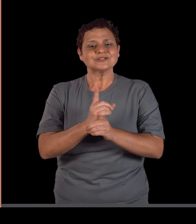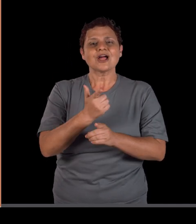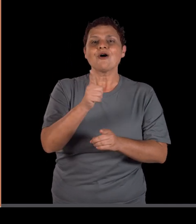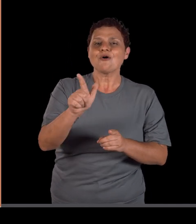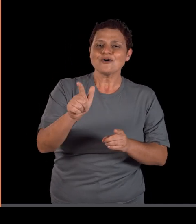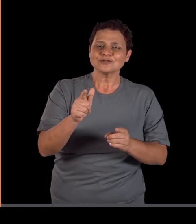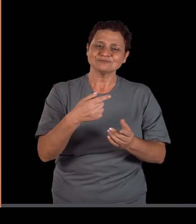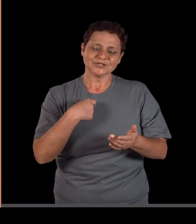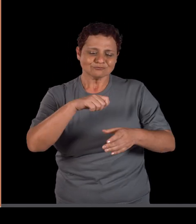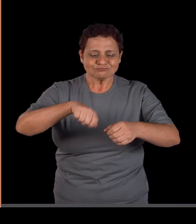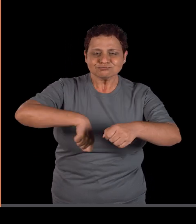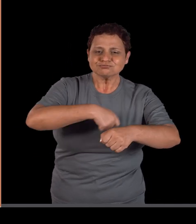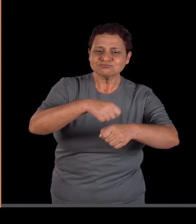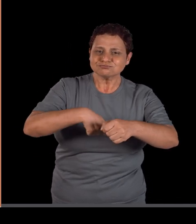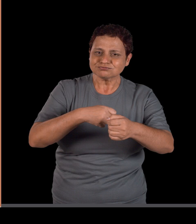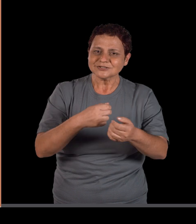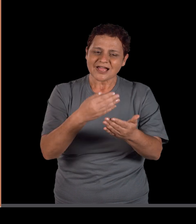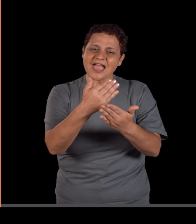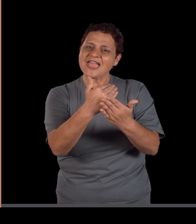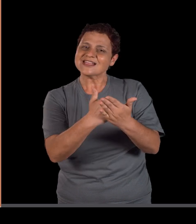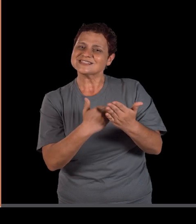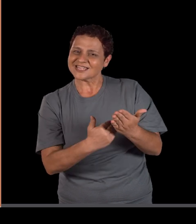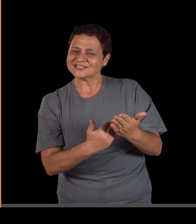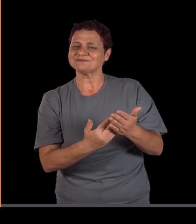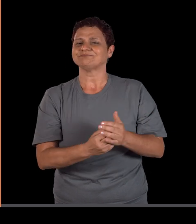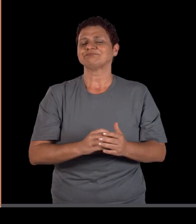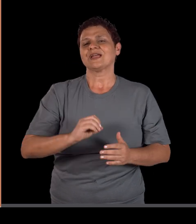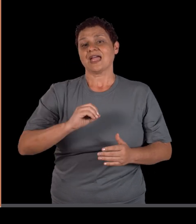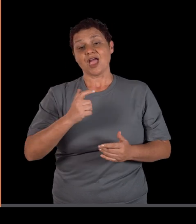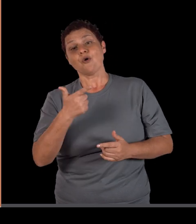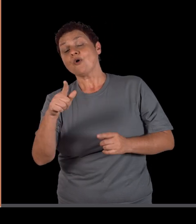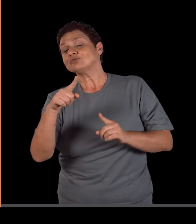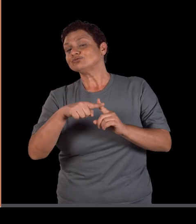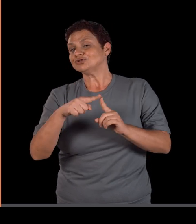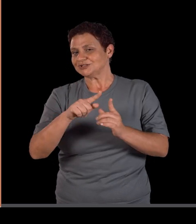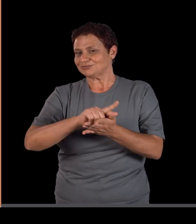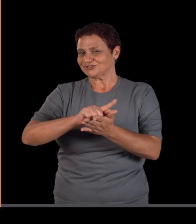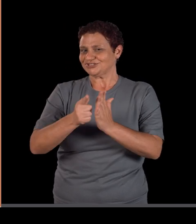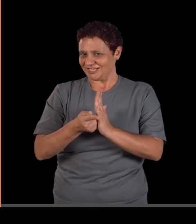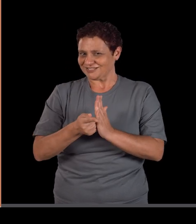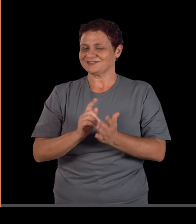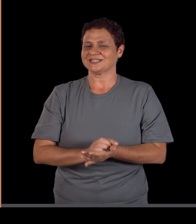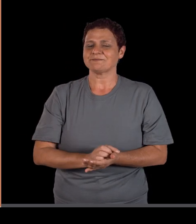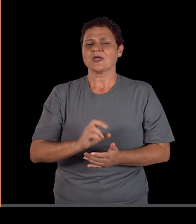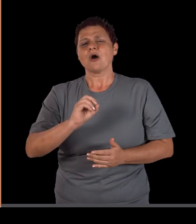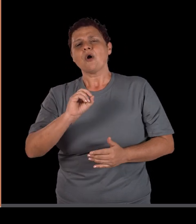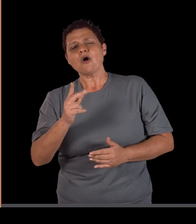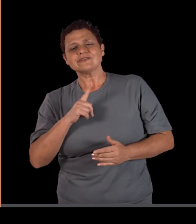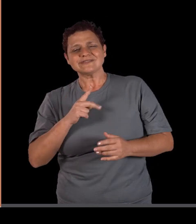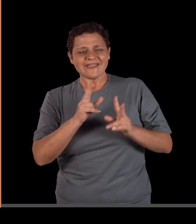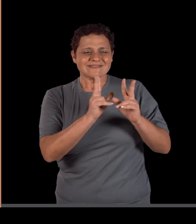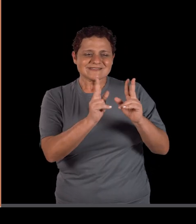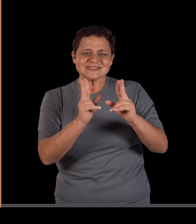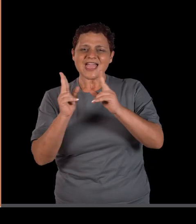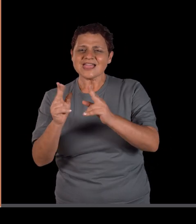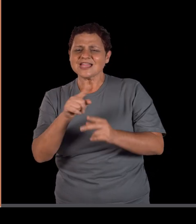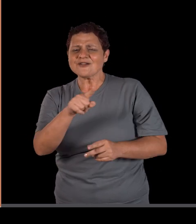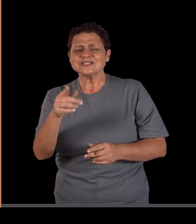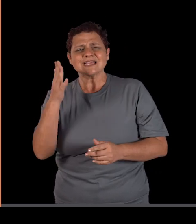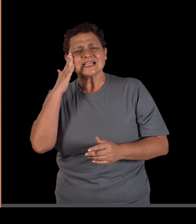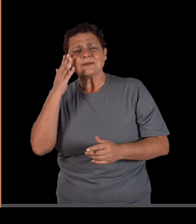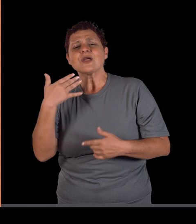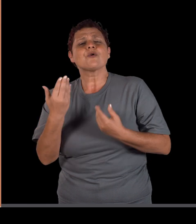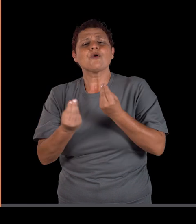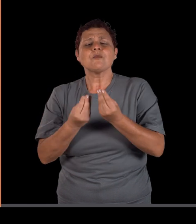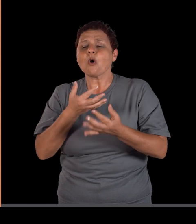é um outro gênero textual. Ou se você quer começar a assistir a uma série e quer saber o que as pessoas pensam sobre